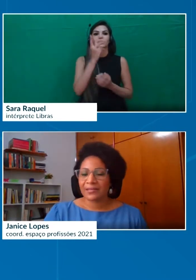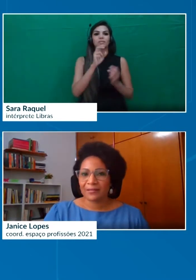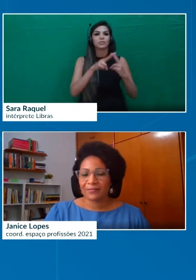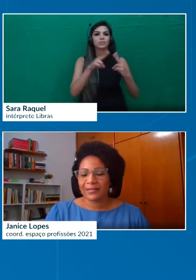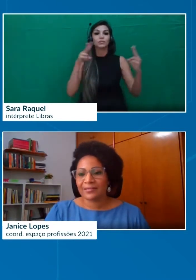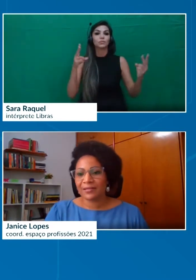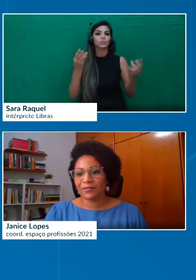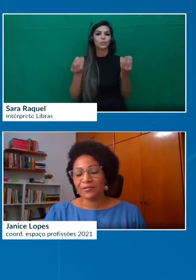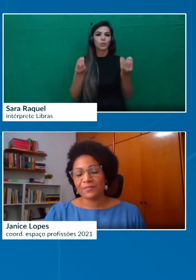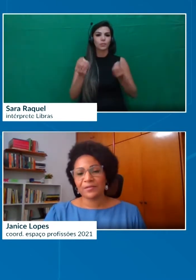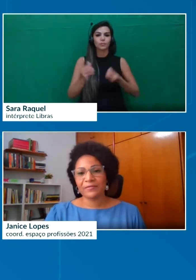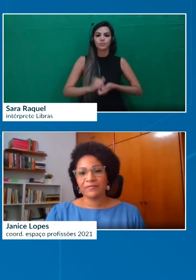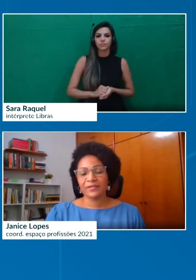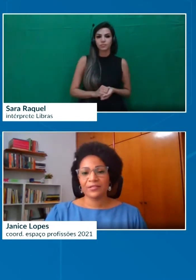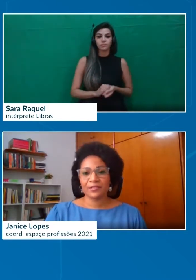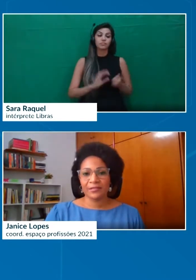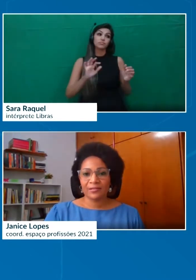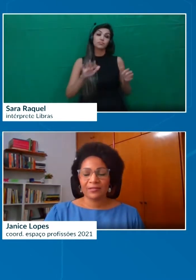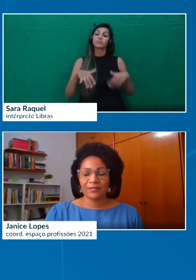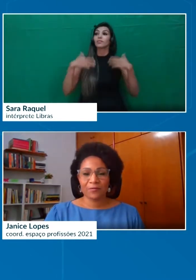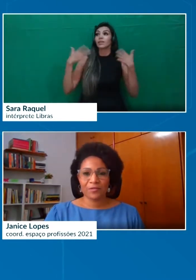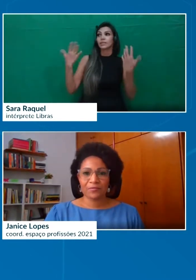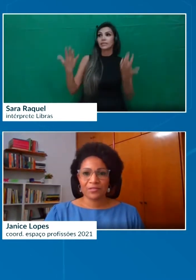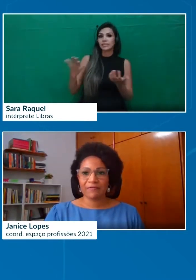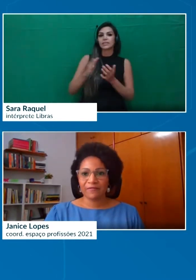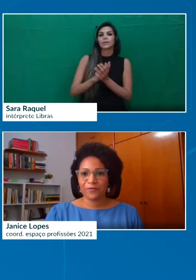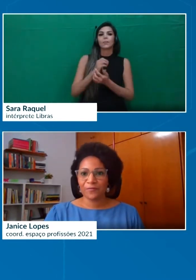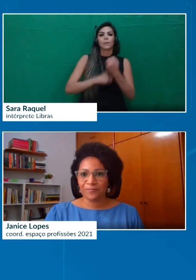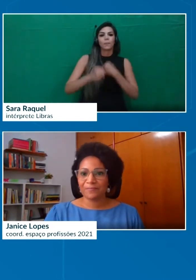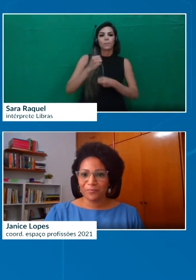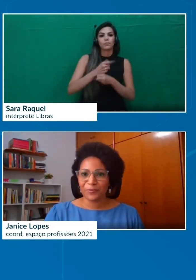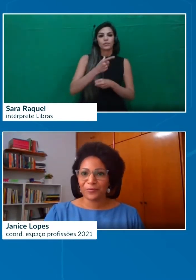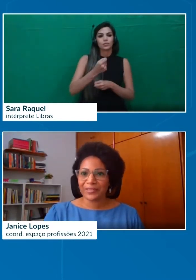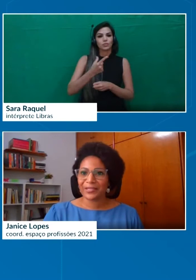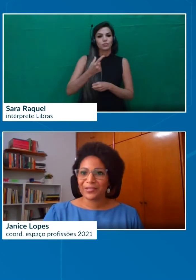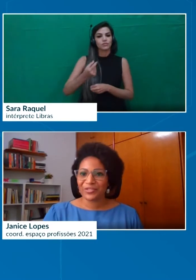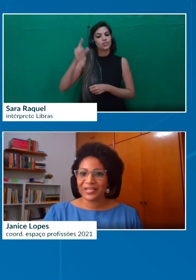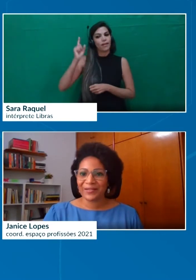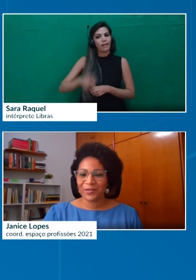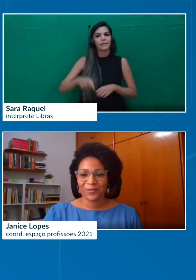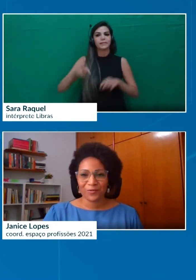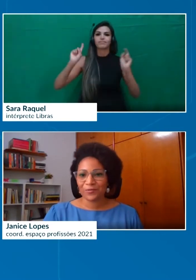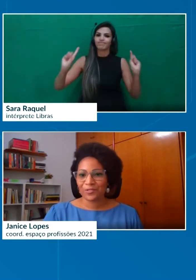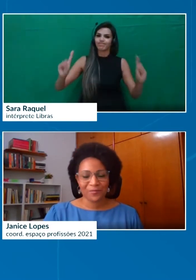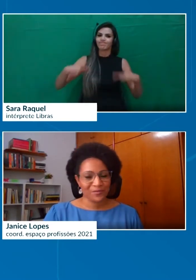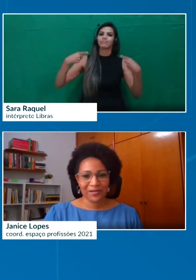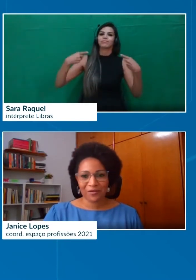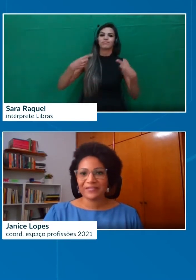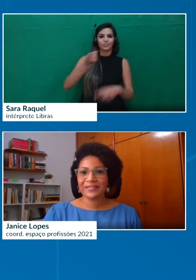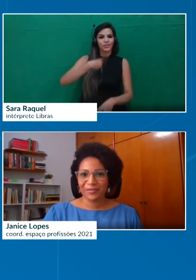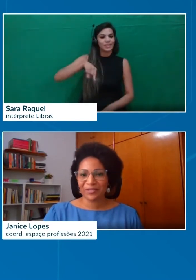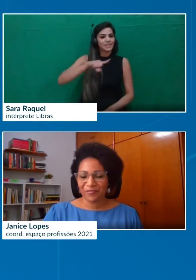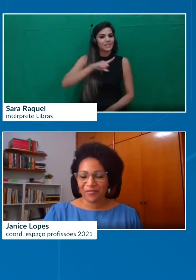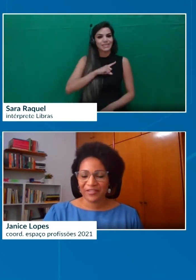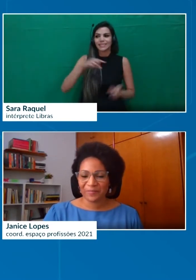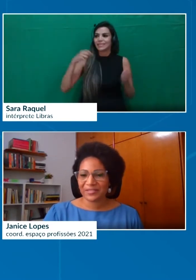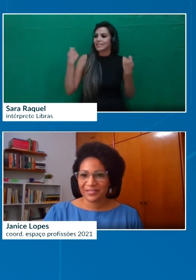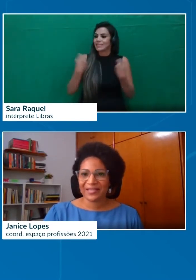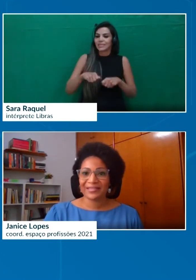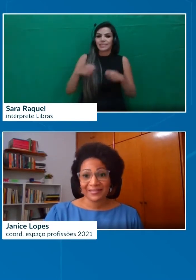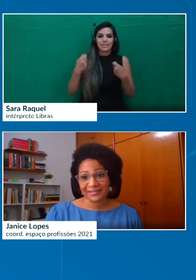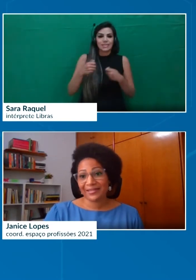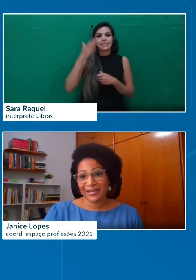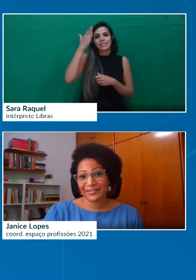Então, Marcelo, a edição de 2020 trouxe um desafio muito grande, né? Nós todos tínhamos a convicção de que o